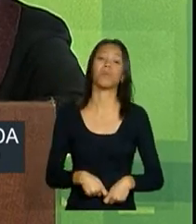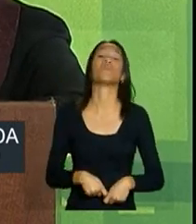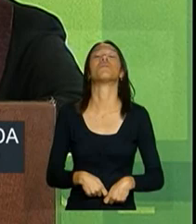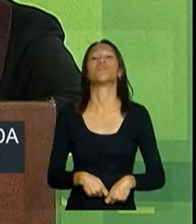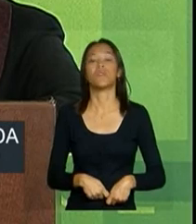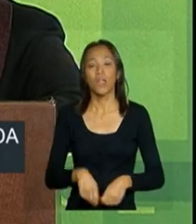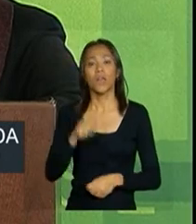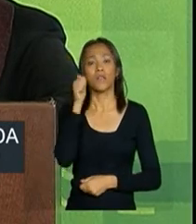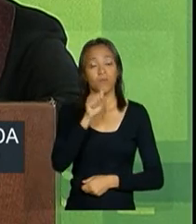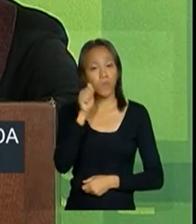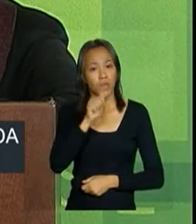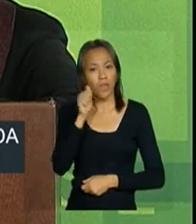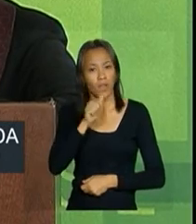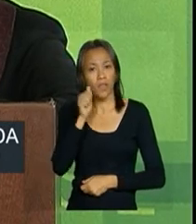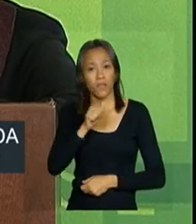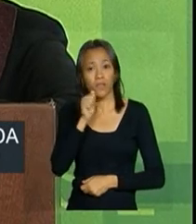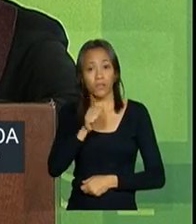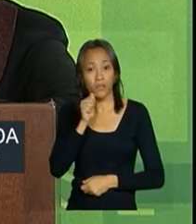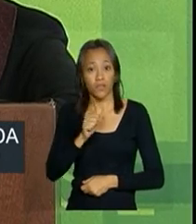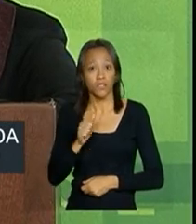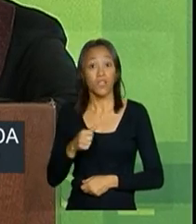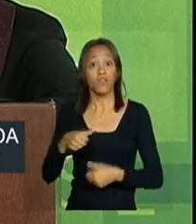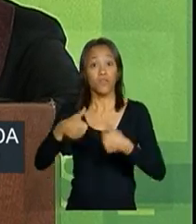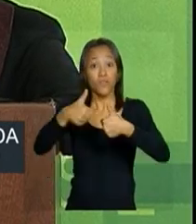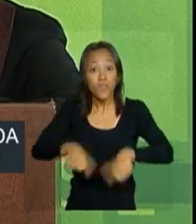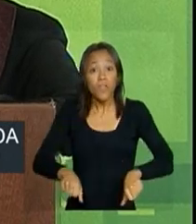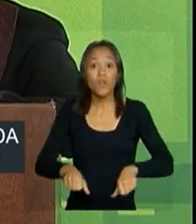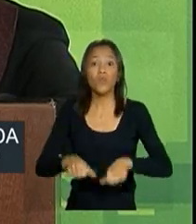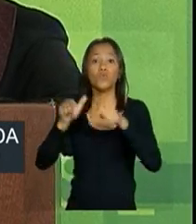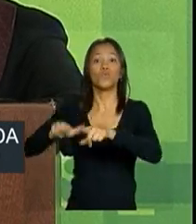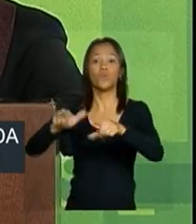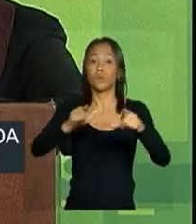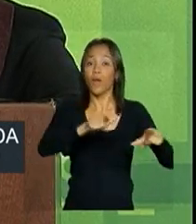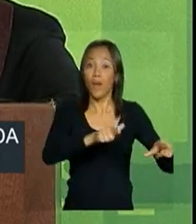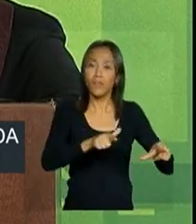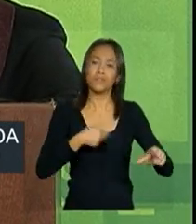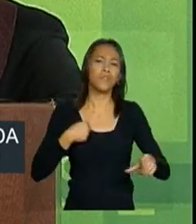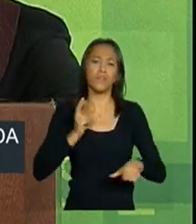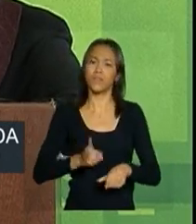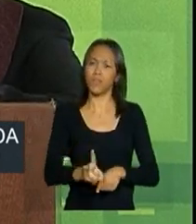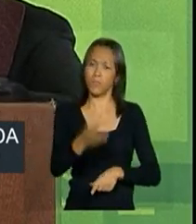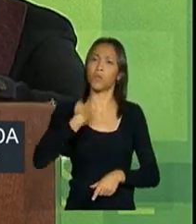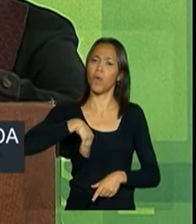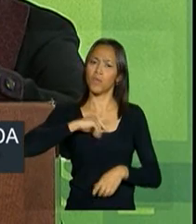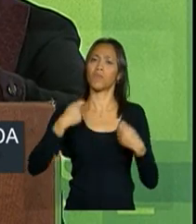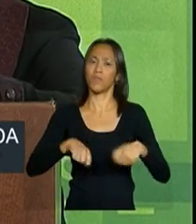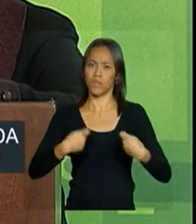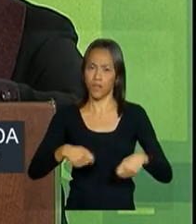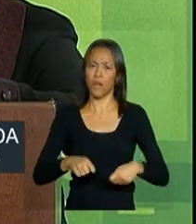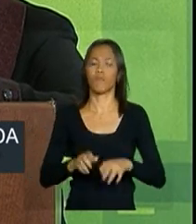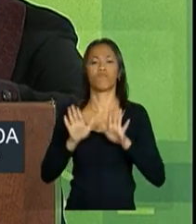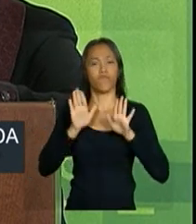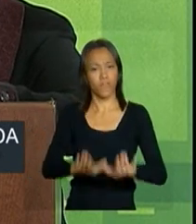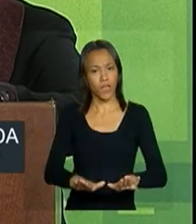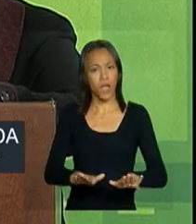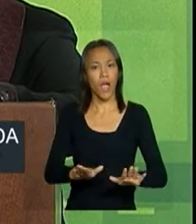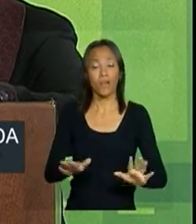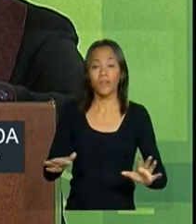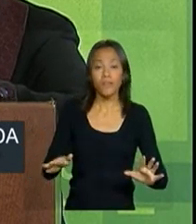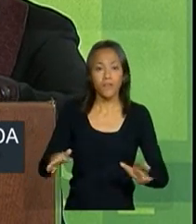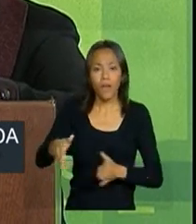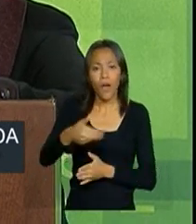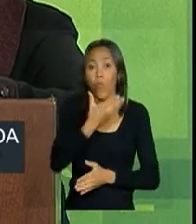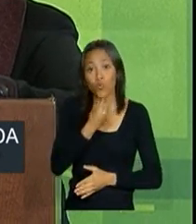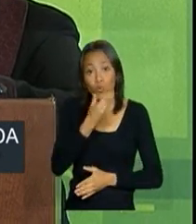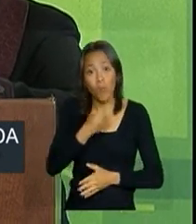mulheres estão nos lugares que nós sempre deveríamos estar compartilhando com os